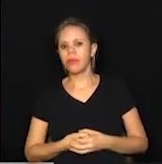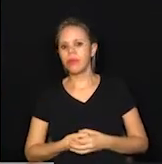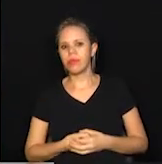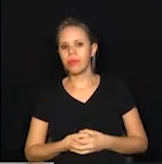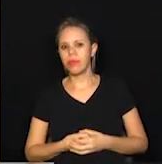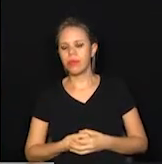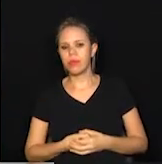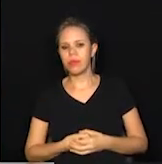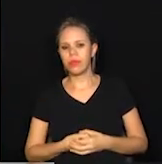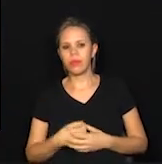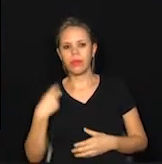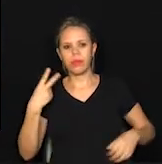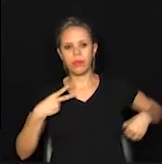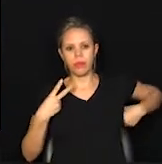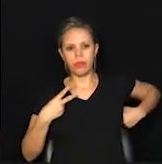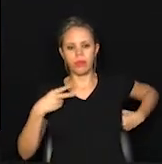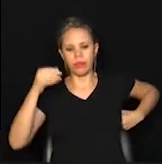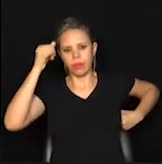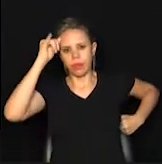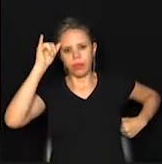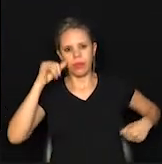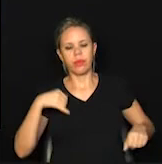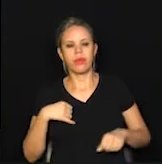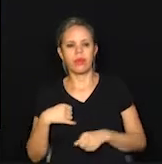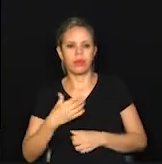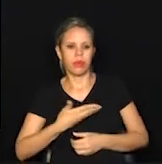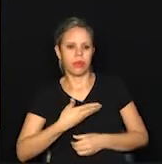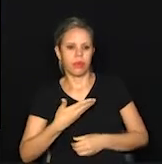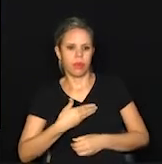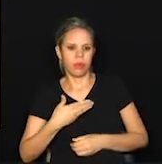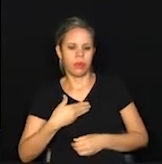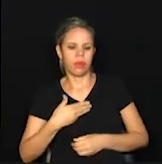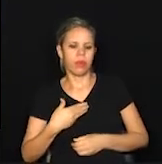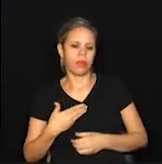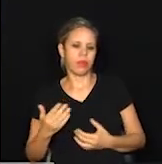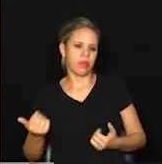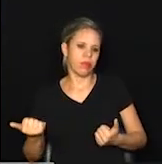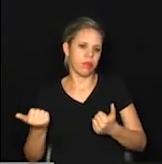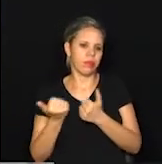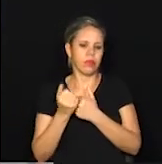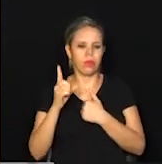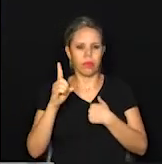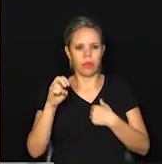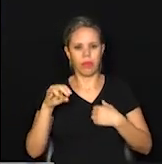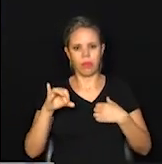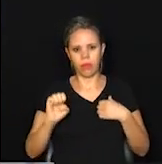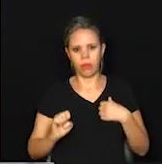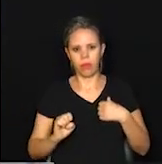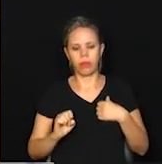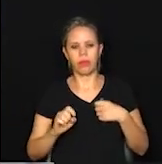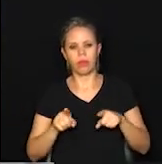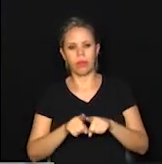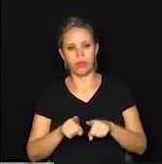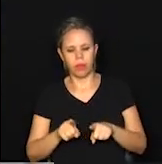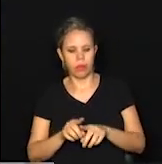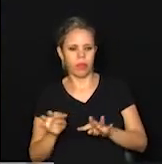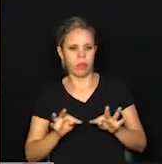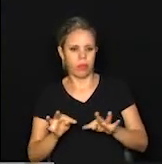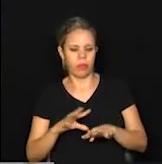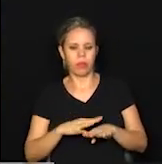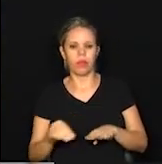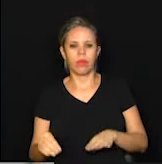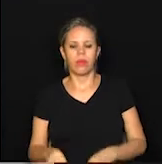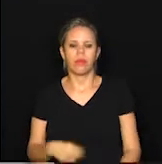ao vereador Paulo Bufo, que tenho também uma amizade, representado pela Denise, que está em recuperação médica,